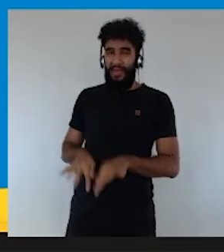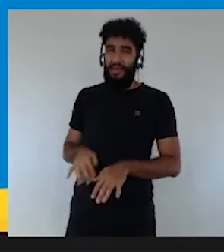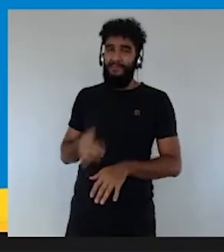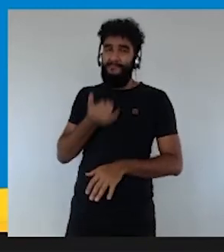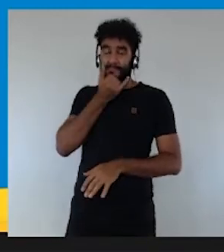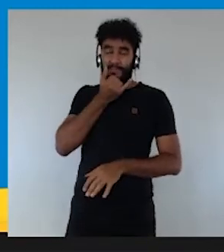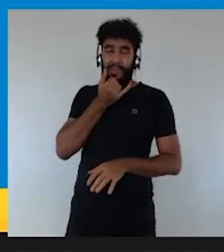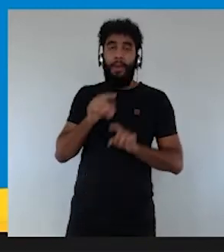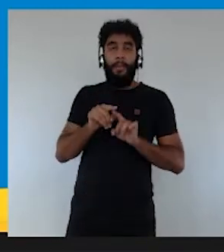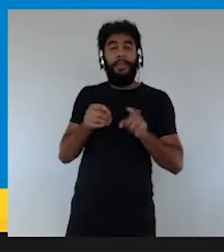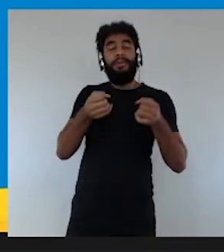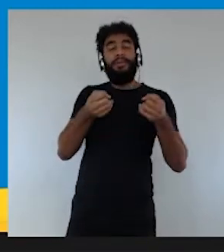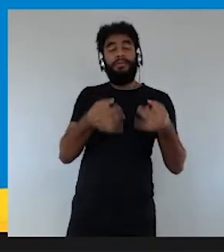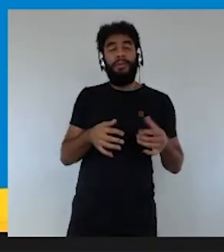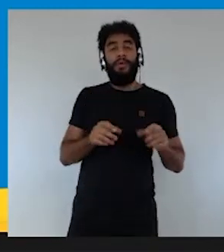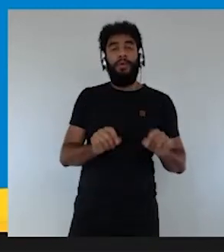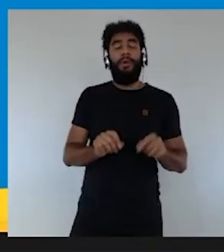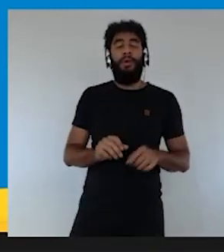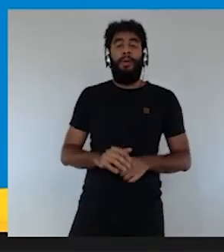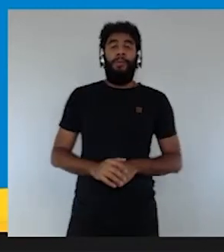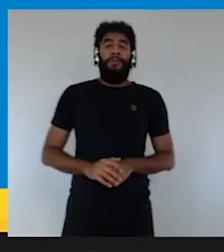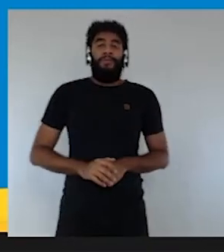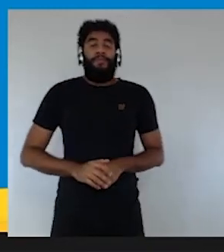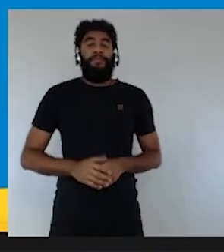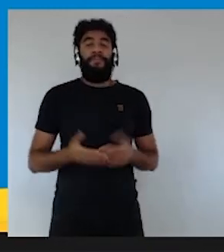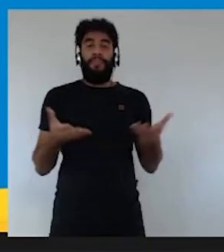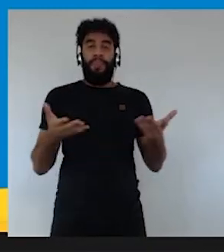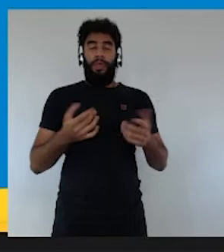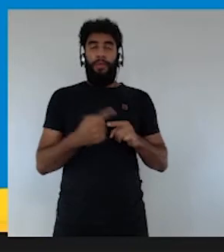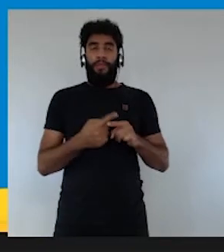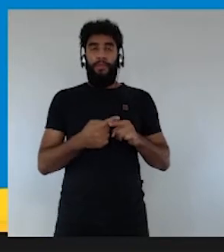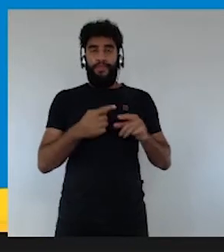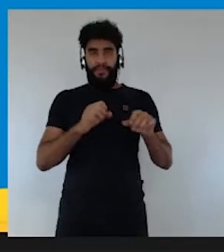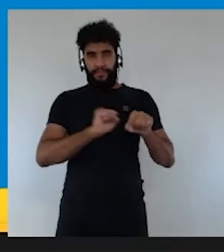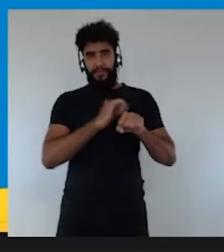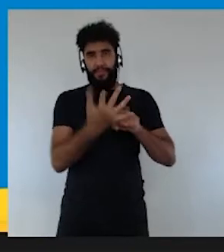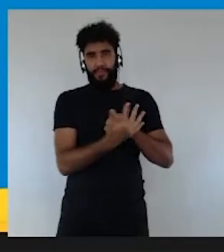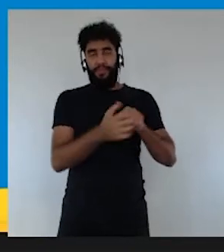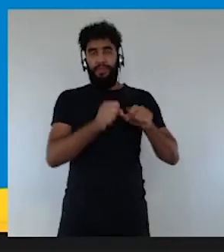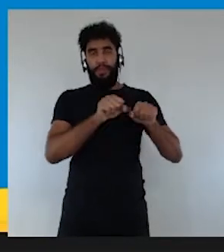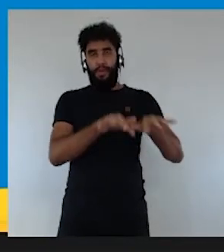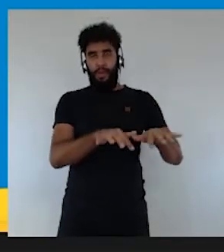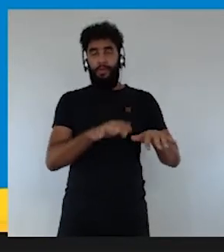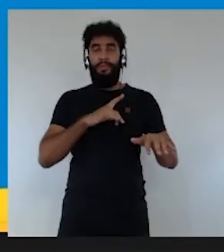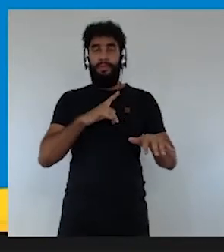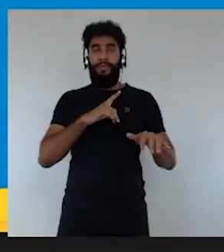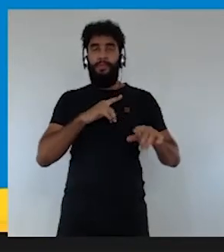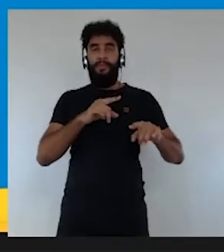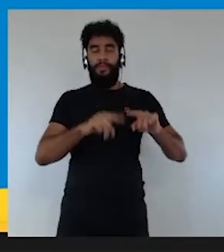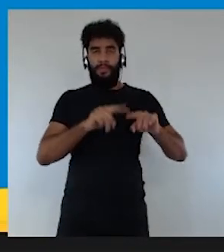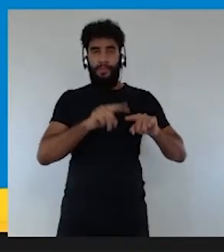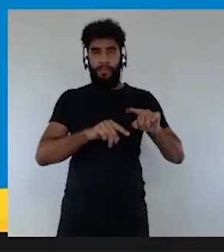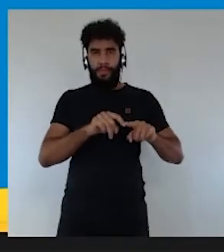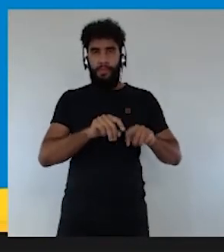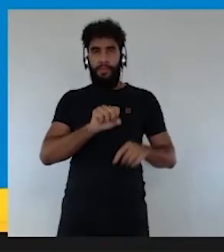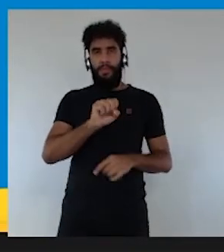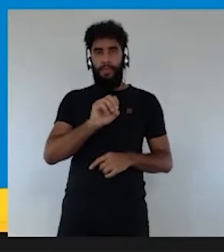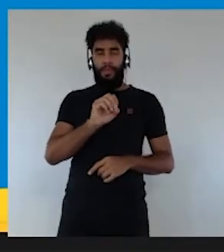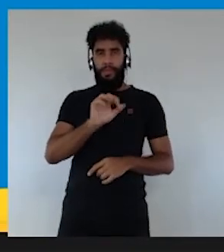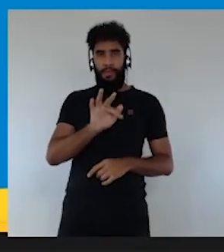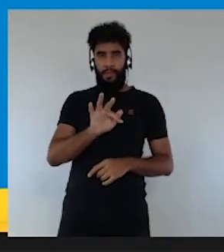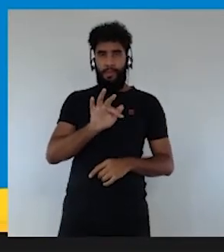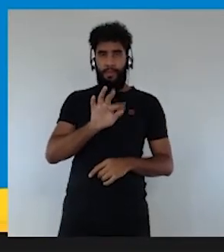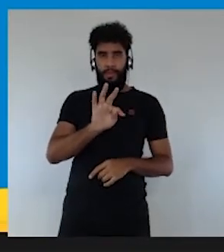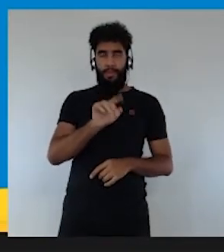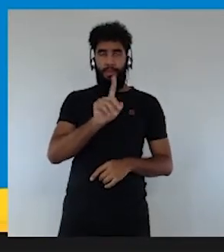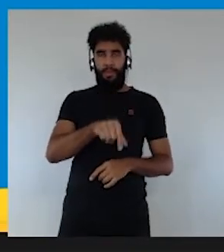que hoje, por conta da pandemia, existem esses novos instrumentos de soft law, tanto das instituições como dos atores